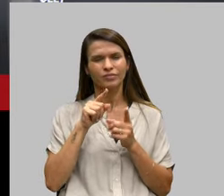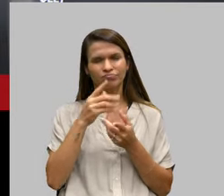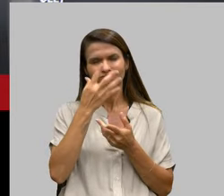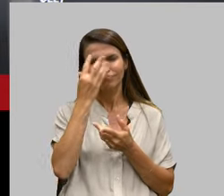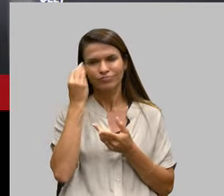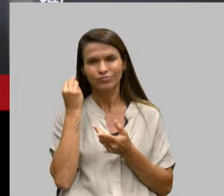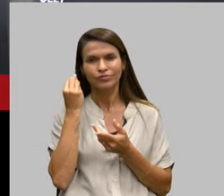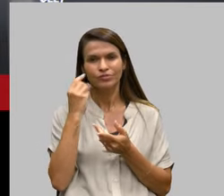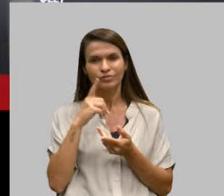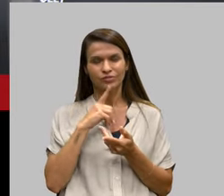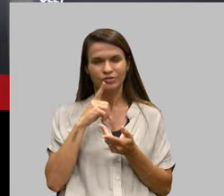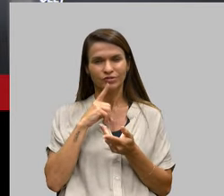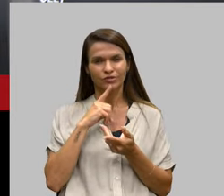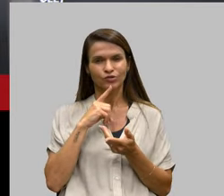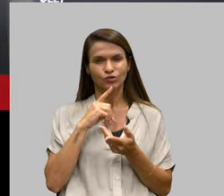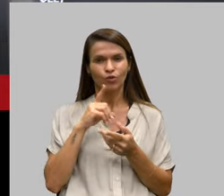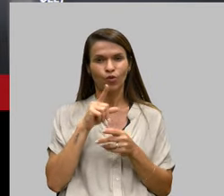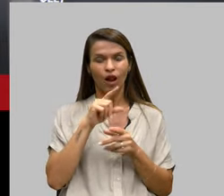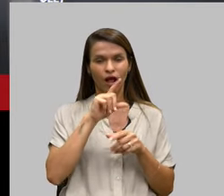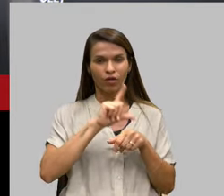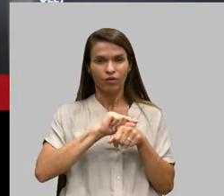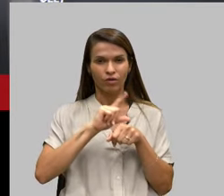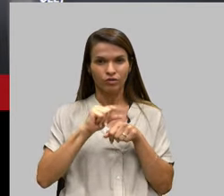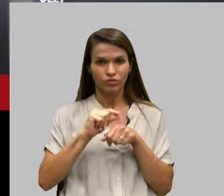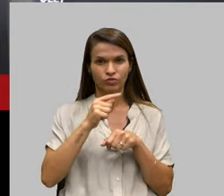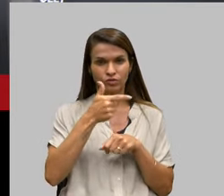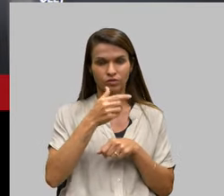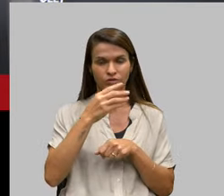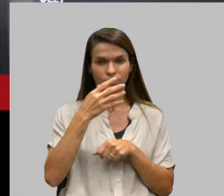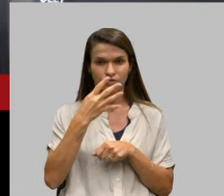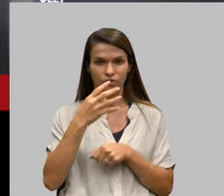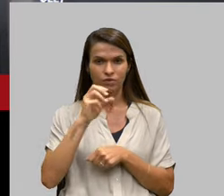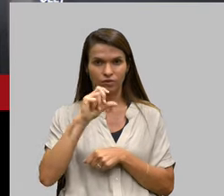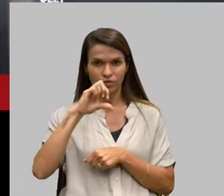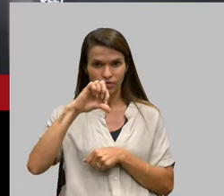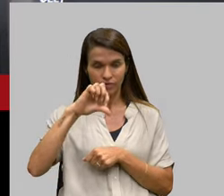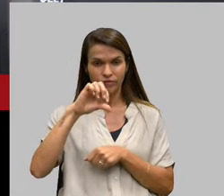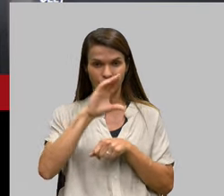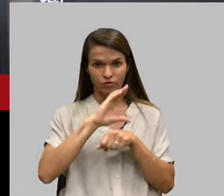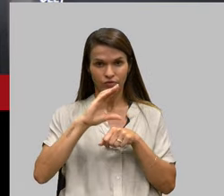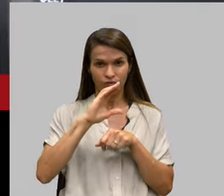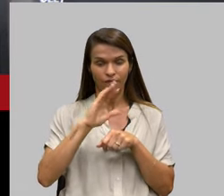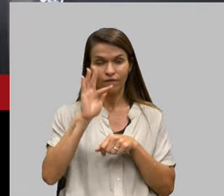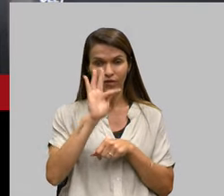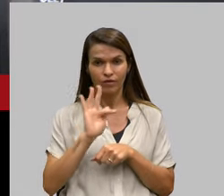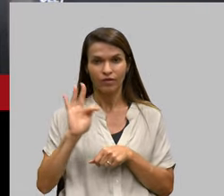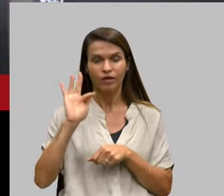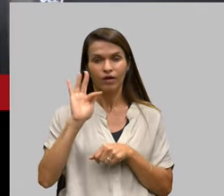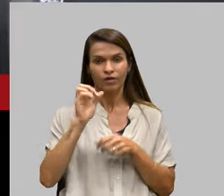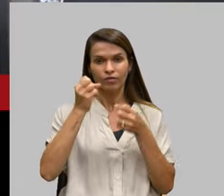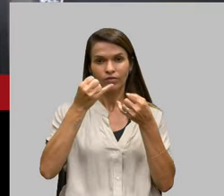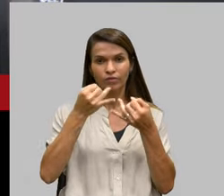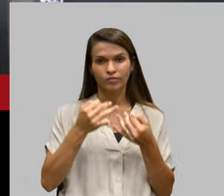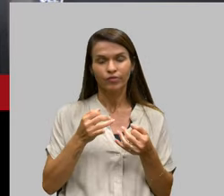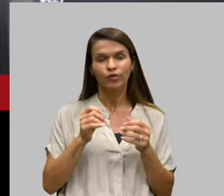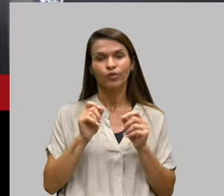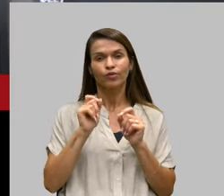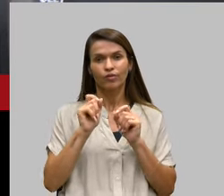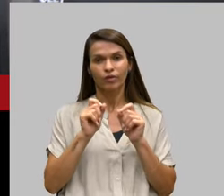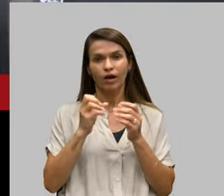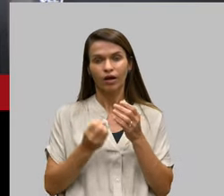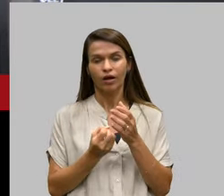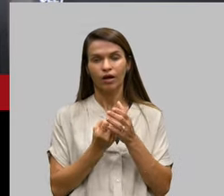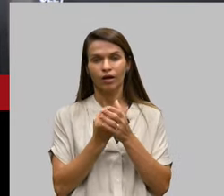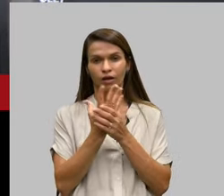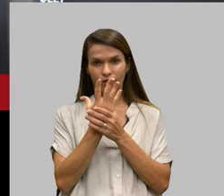constitucional lá no artigo 249 da Constituição Federal que diz que é viável a criação de um